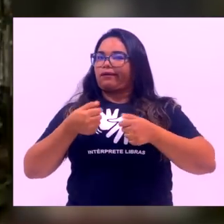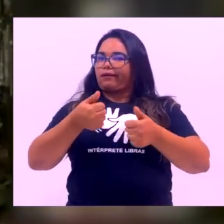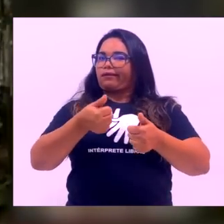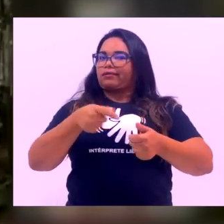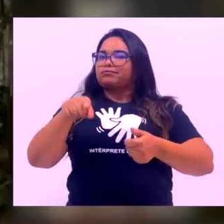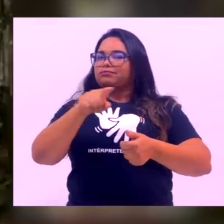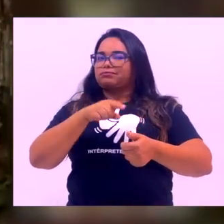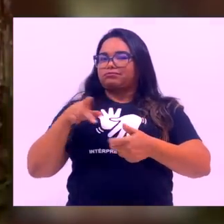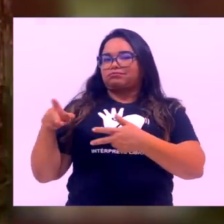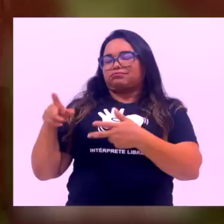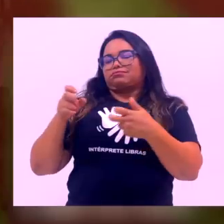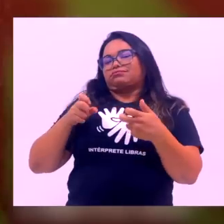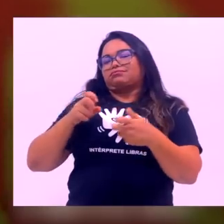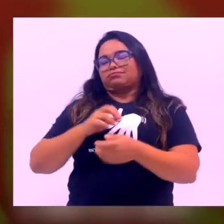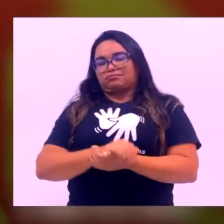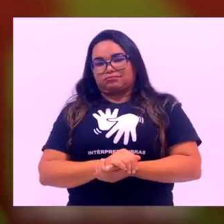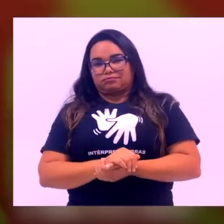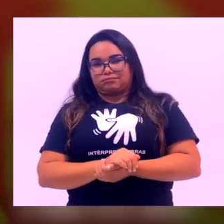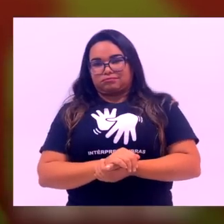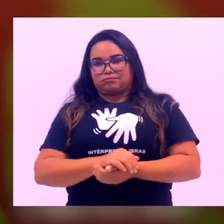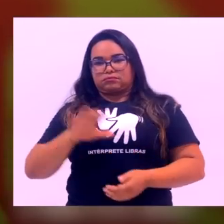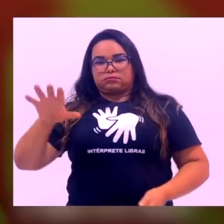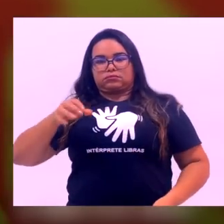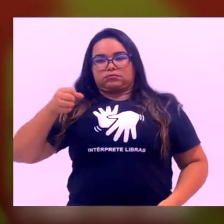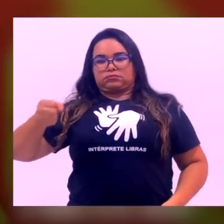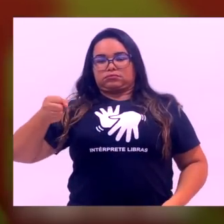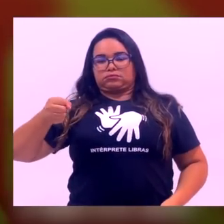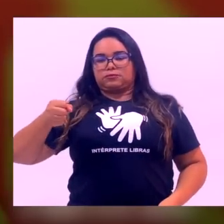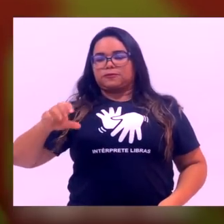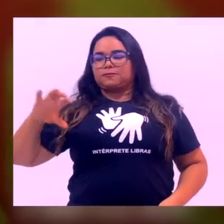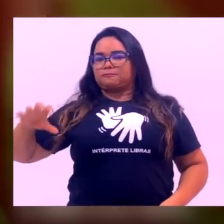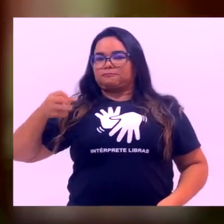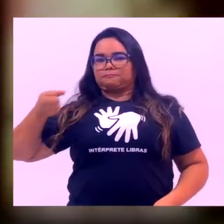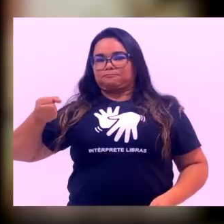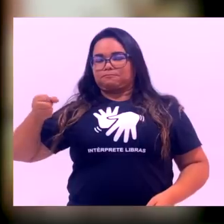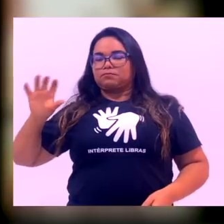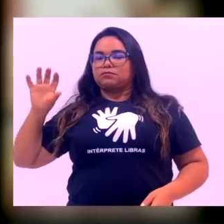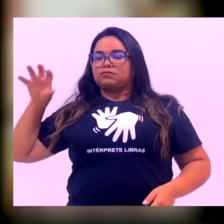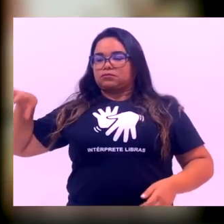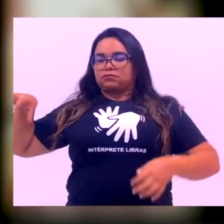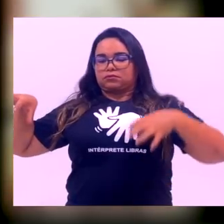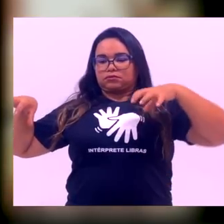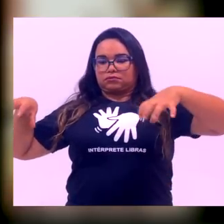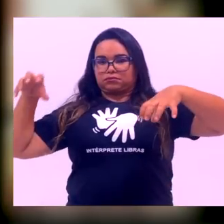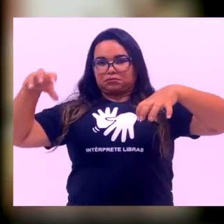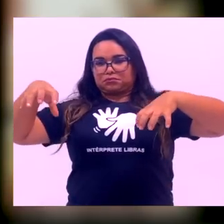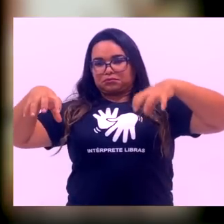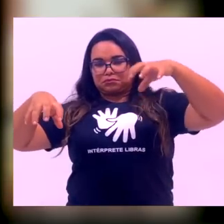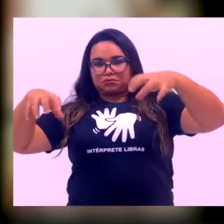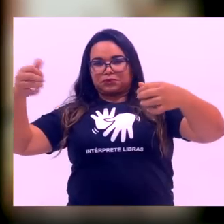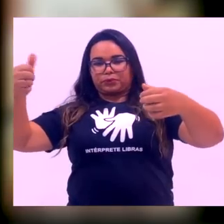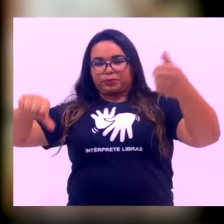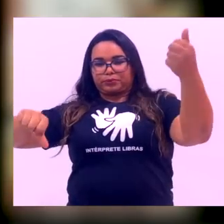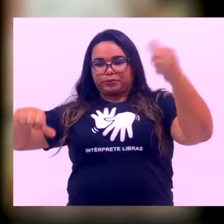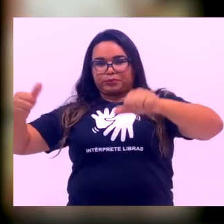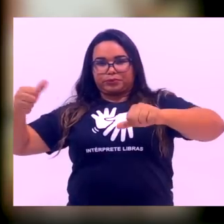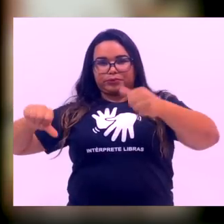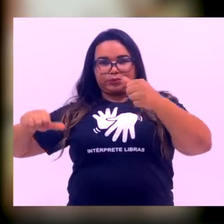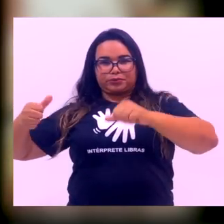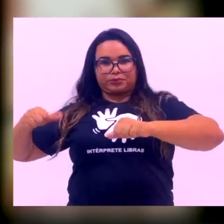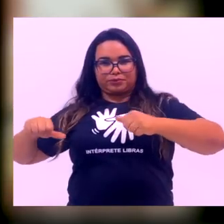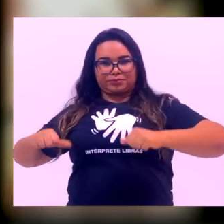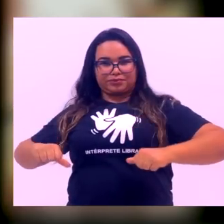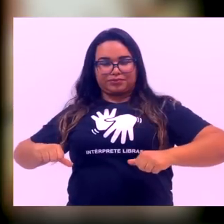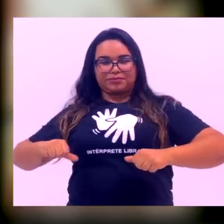verão. E então os muros caíram e os impérios começaram a ruir. E os grandes povos do mundo,